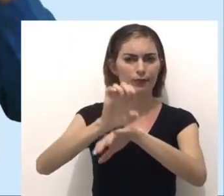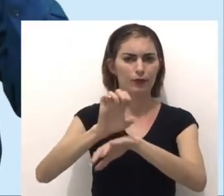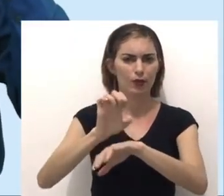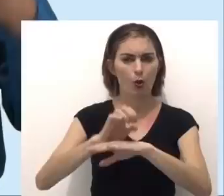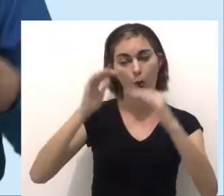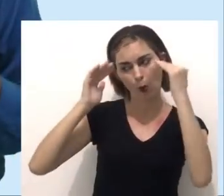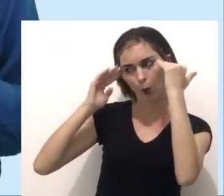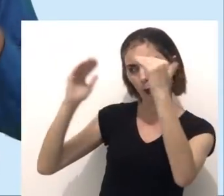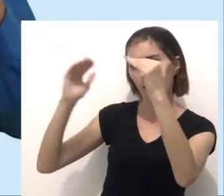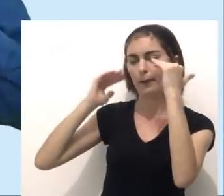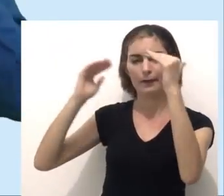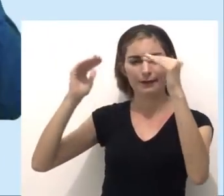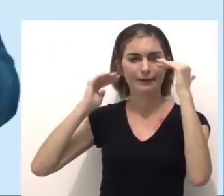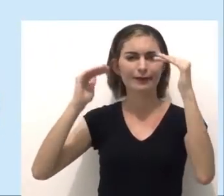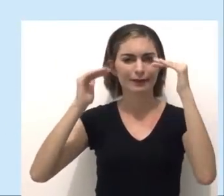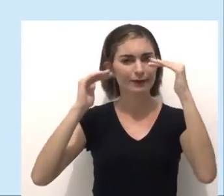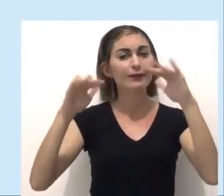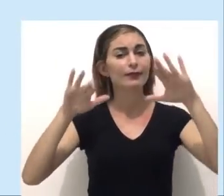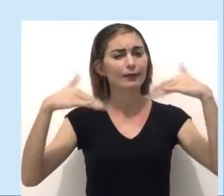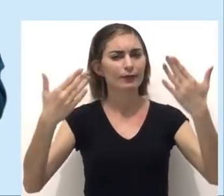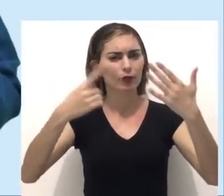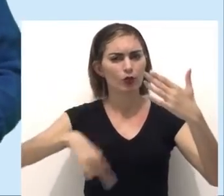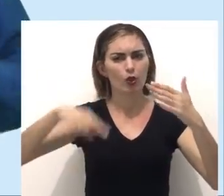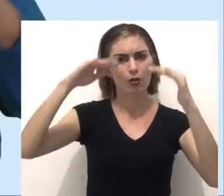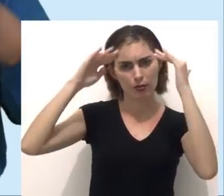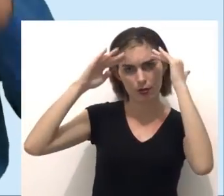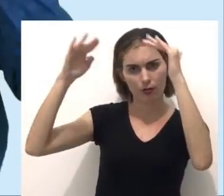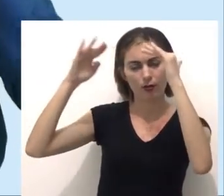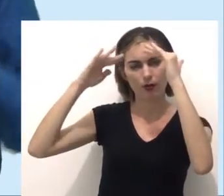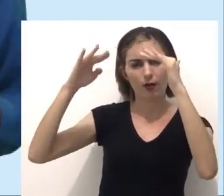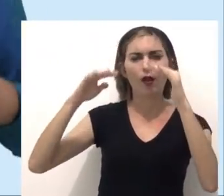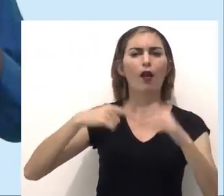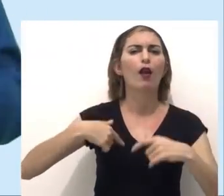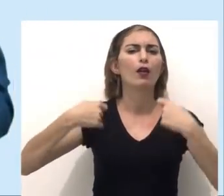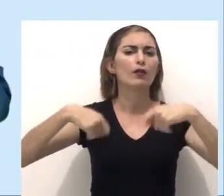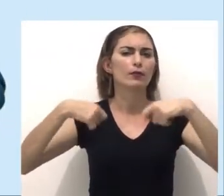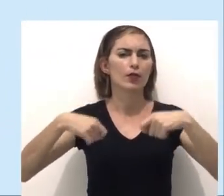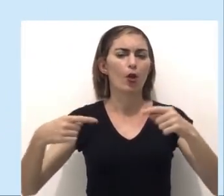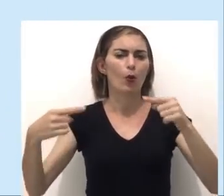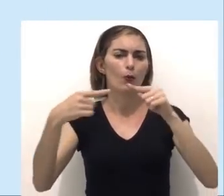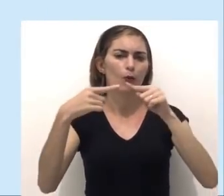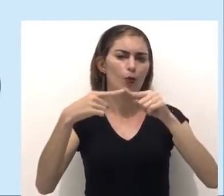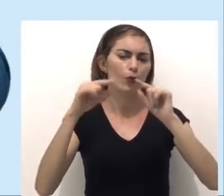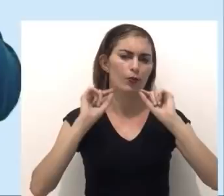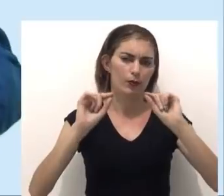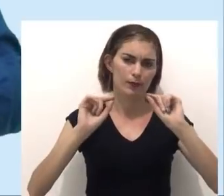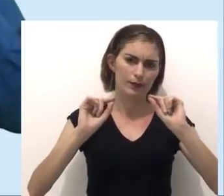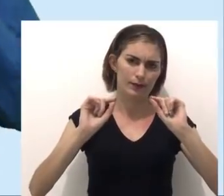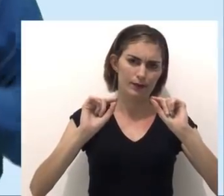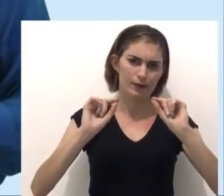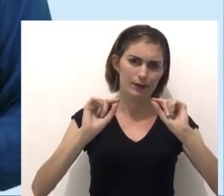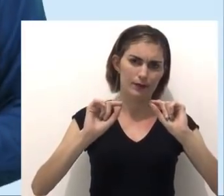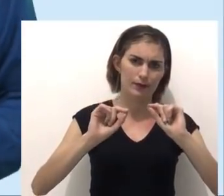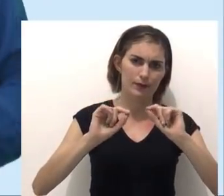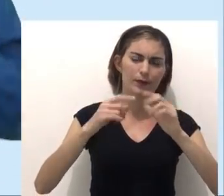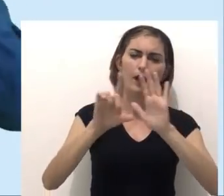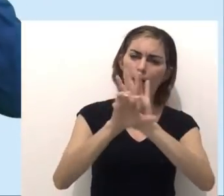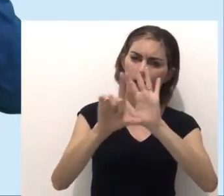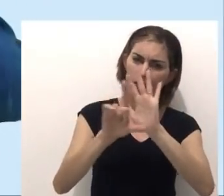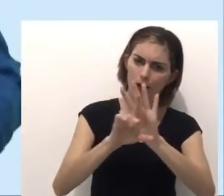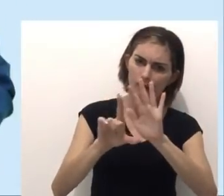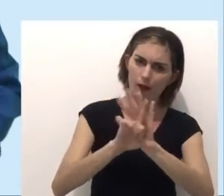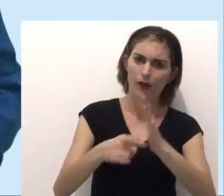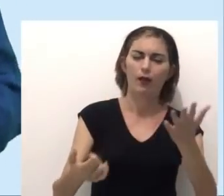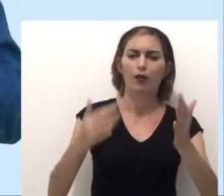firmamos um contrato de obediência. Então, a nossa obediência, ela está relacionada ao quê?